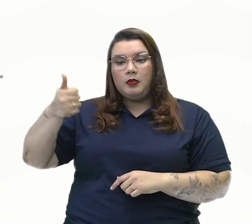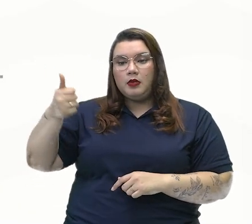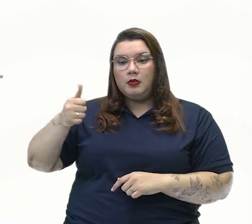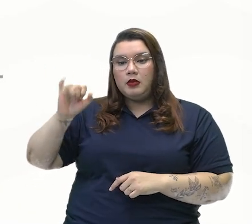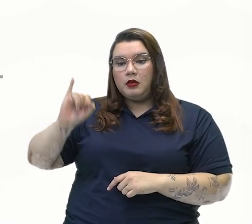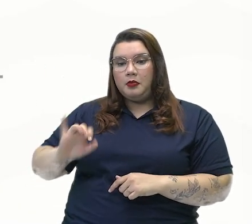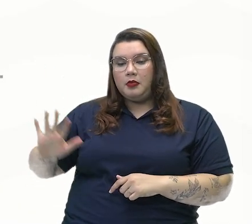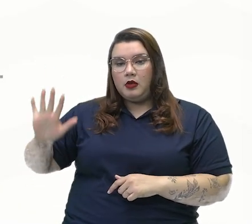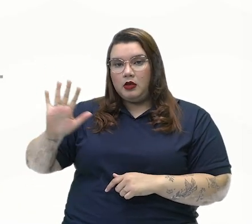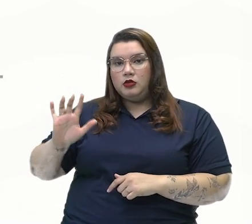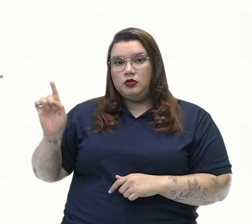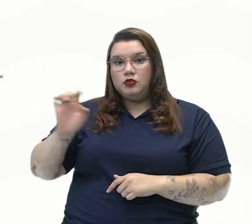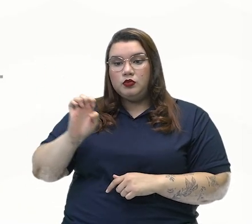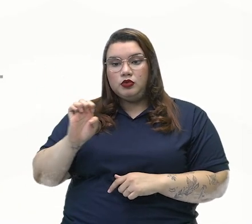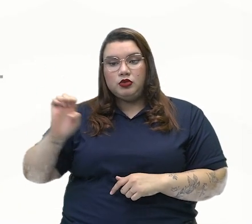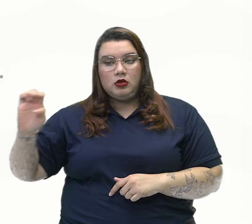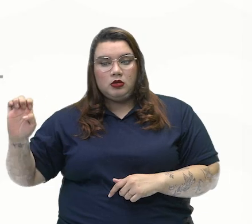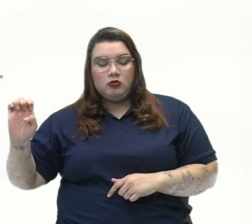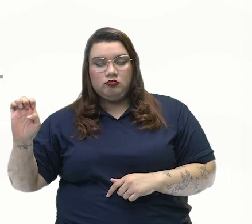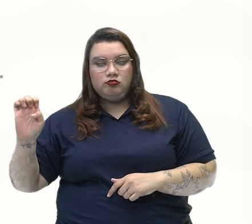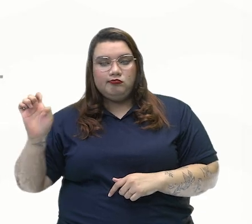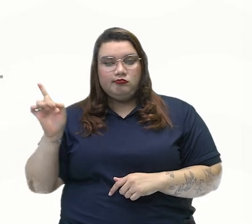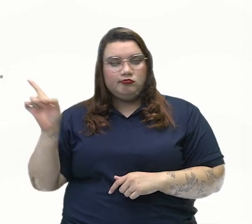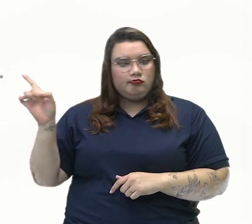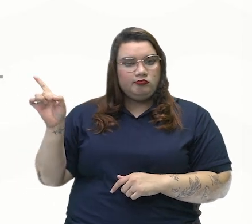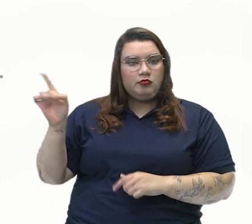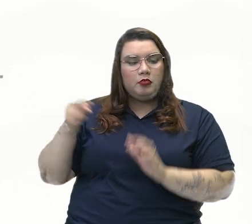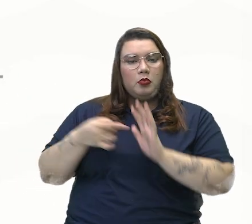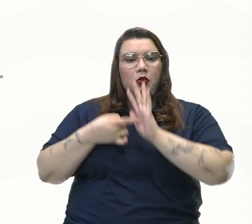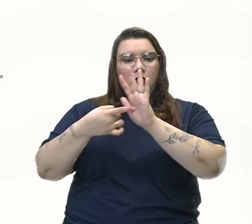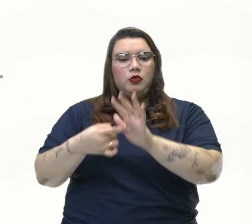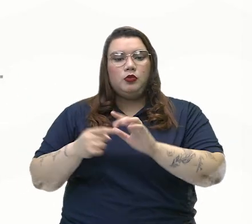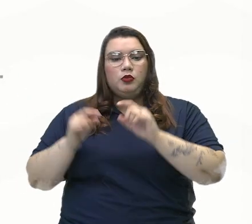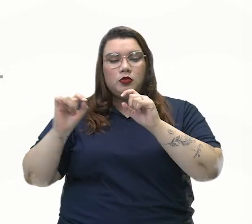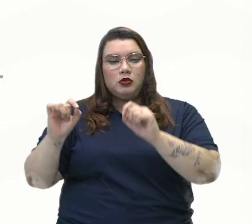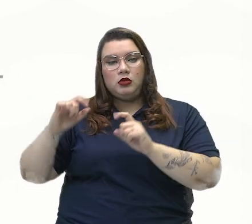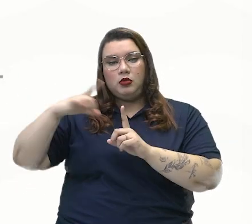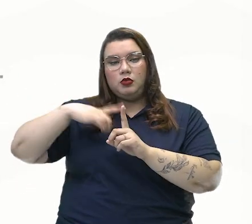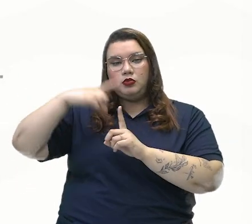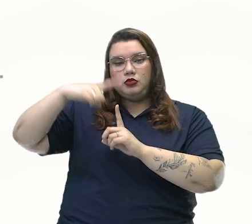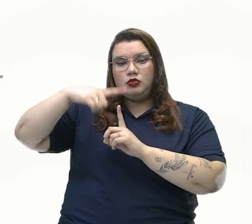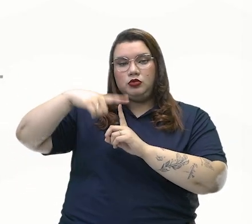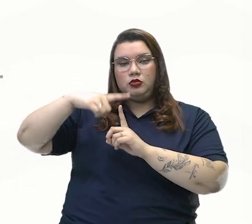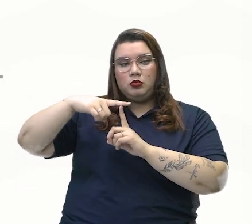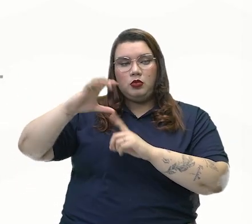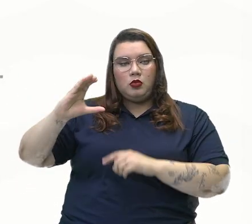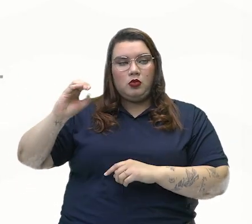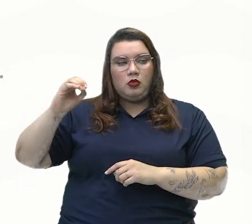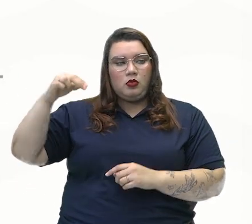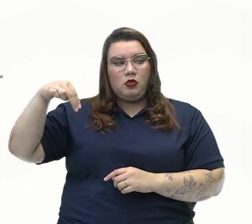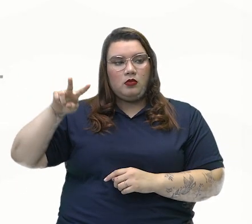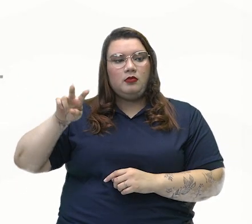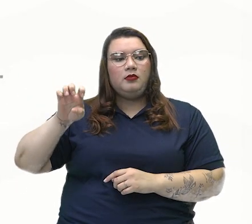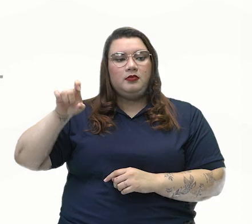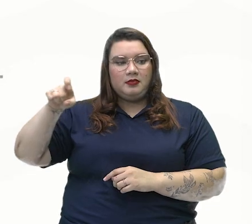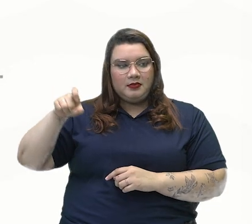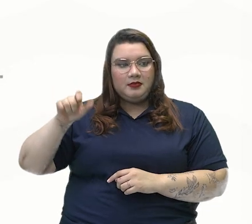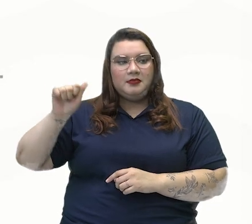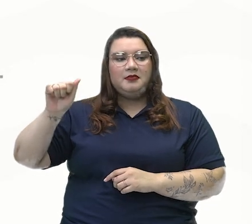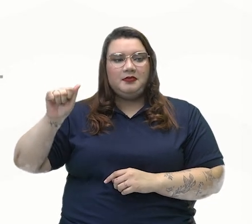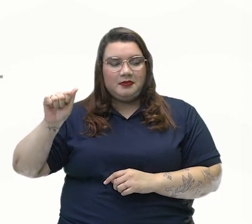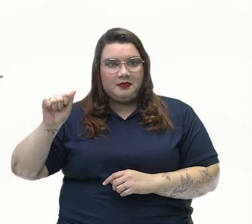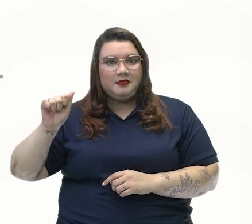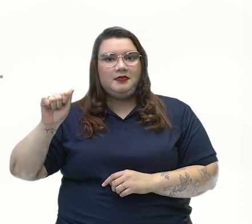tenho primeiro aqui do nosso lado esquerdo, eu tenho uma lente convexa. Veja que o objeto aqui, que é essa setinha,